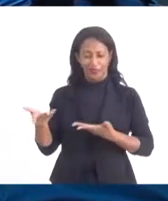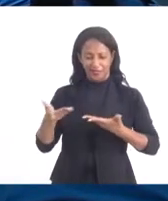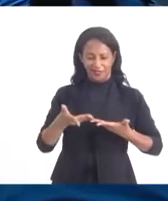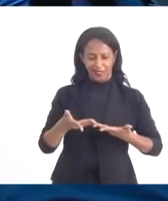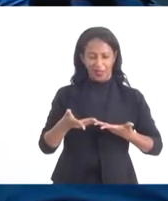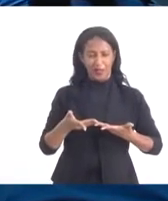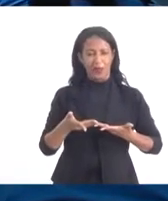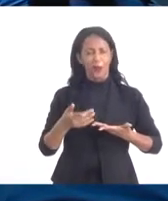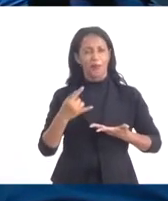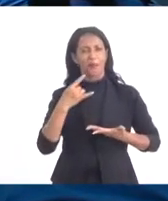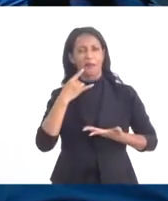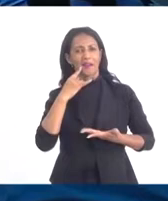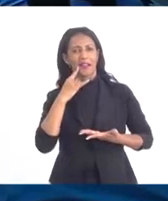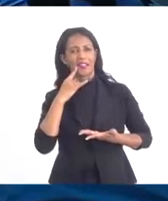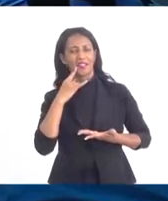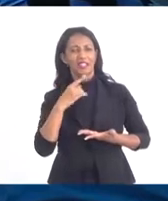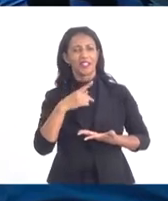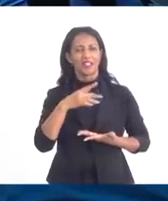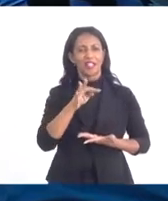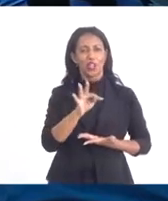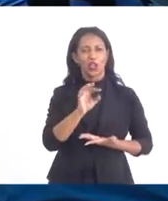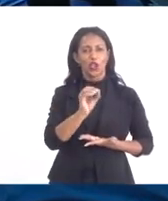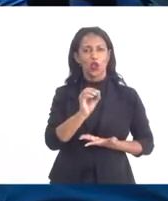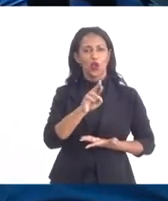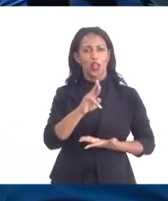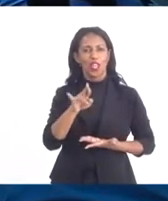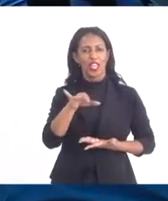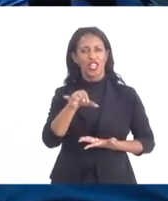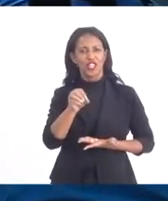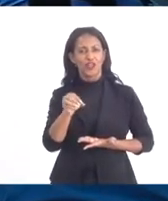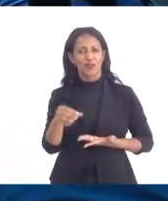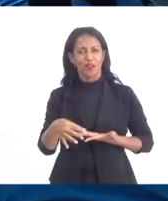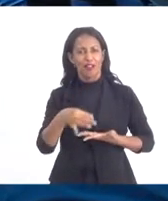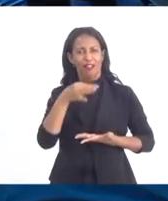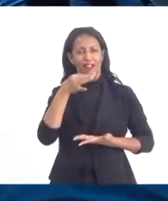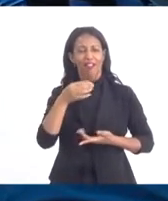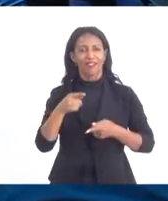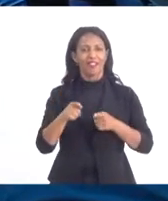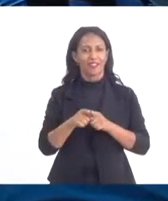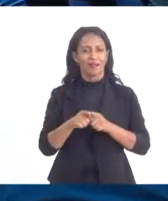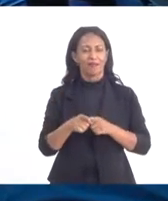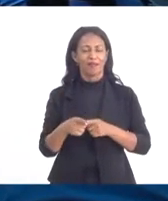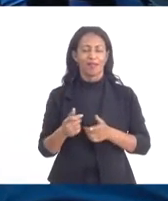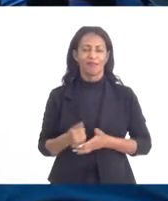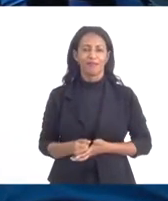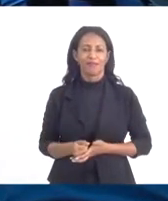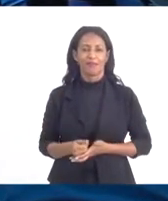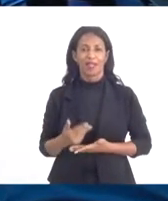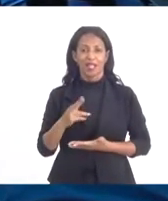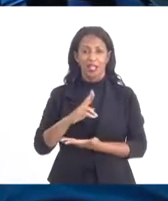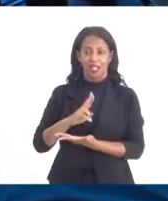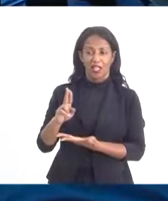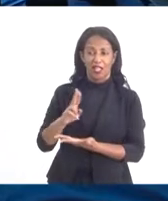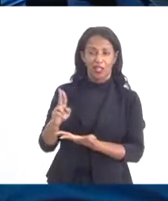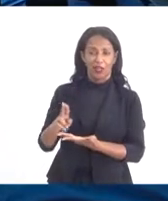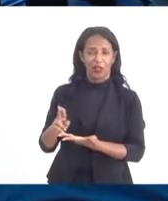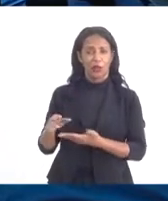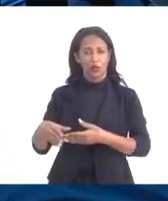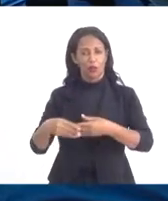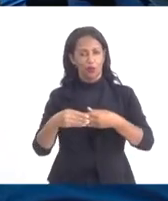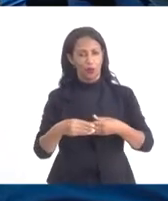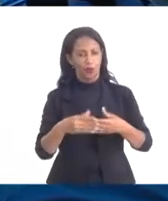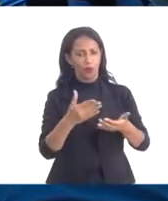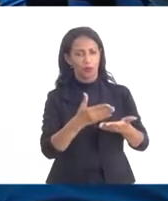lá no aeroporto. Saudar os, em nome do Cinei, saudar todos os presidentes de Câmara, todos os vereadores